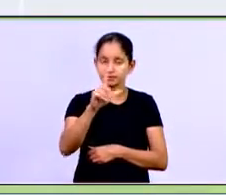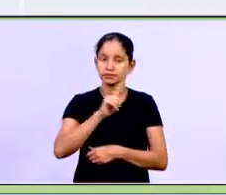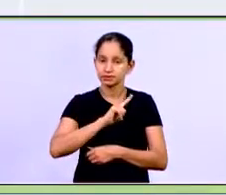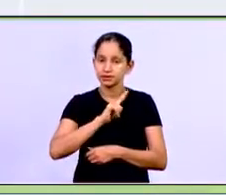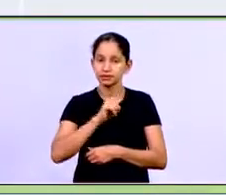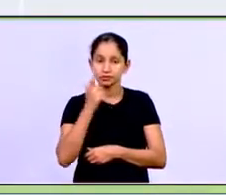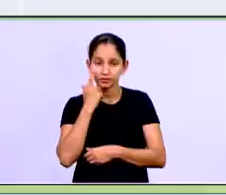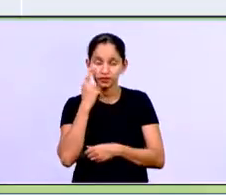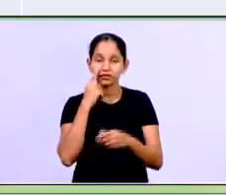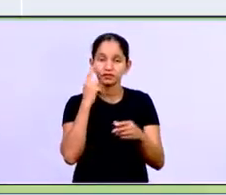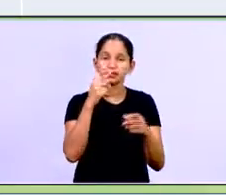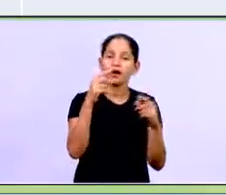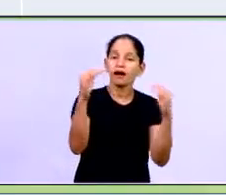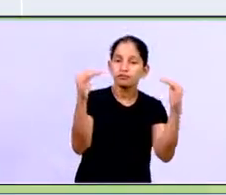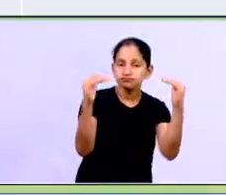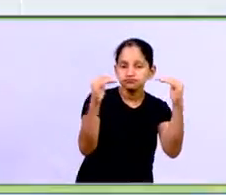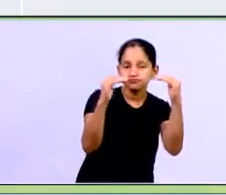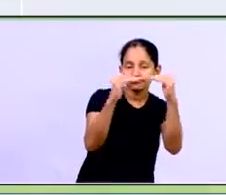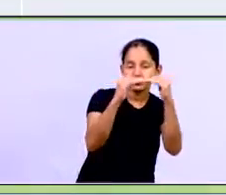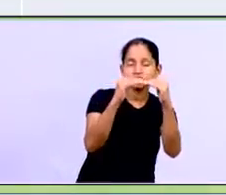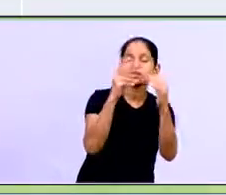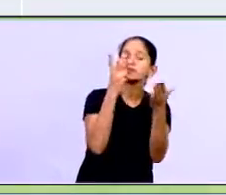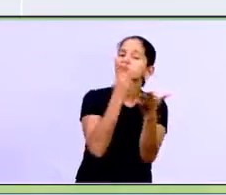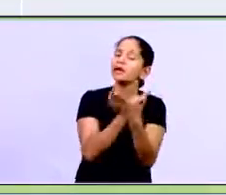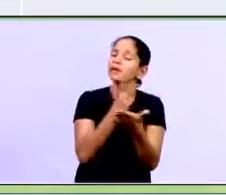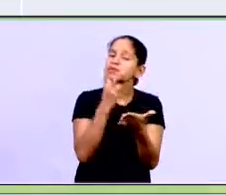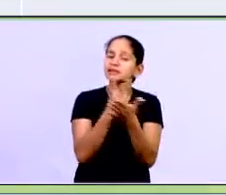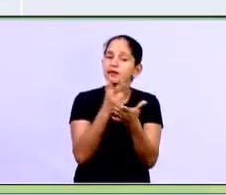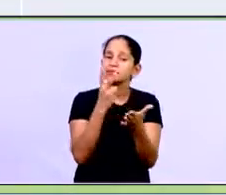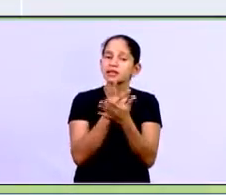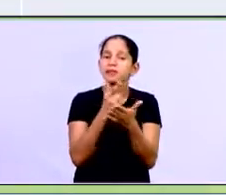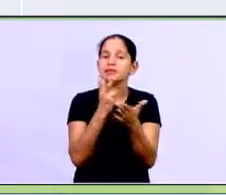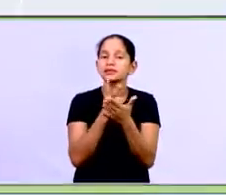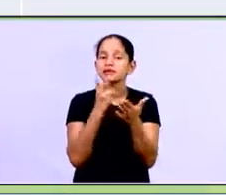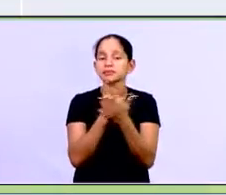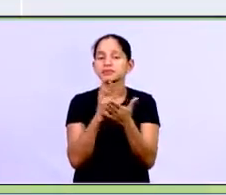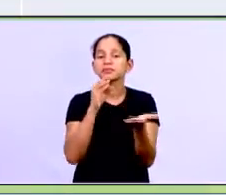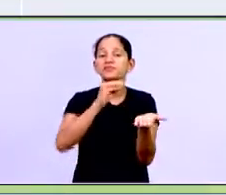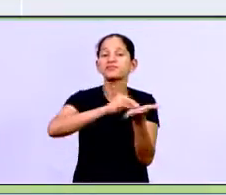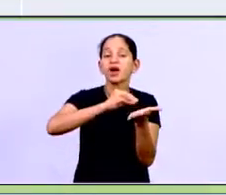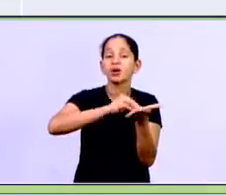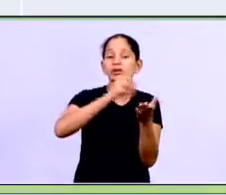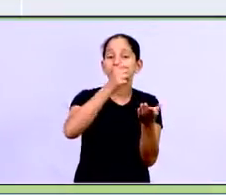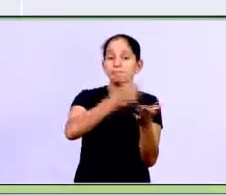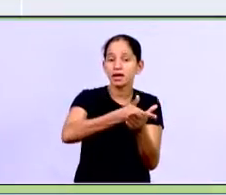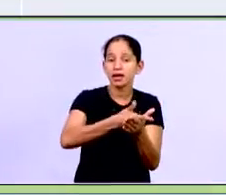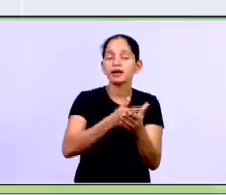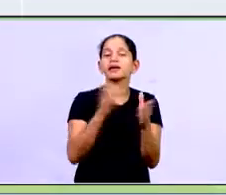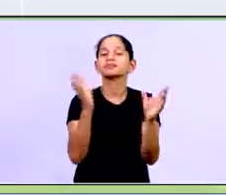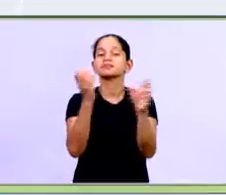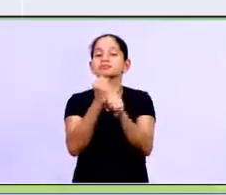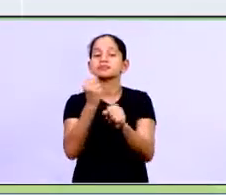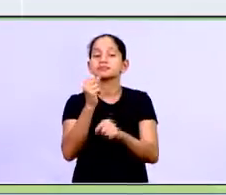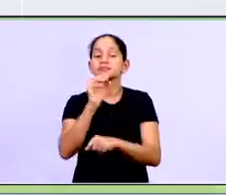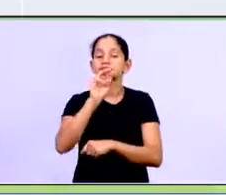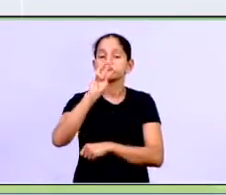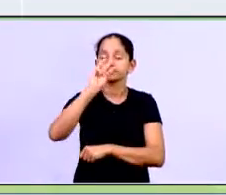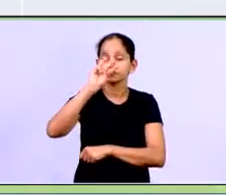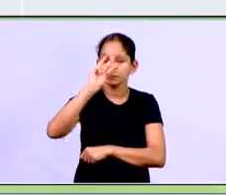R$750. Pagamento é a soma de 2.500 mais 750. Isso vai dar